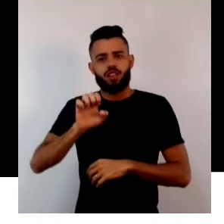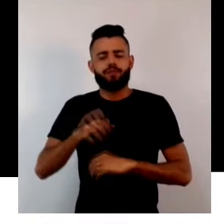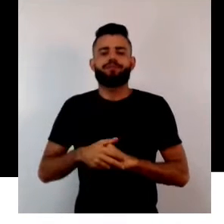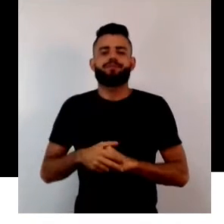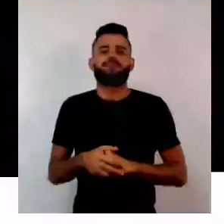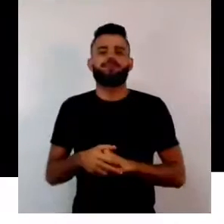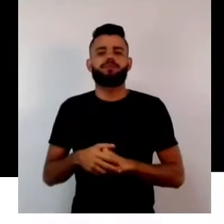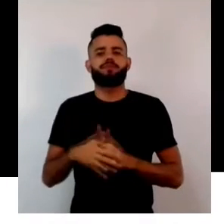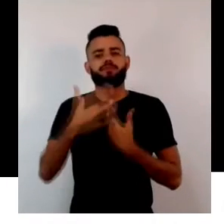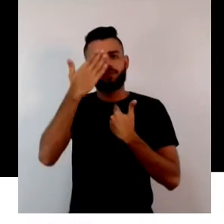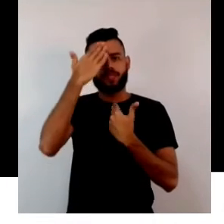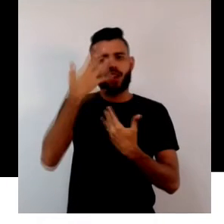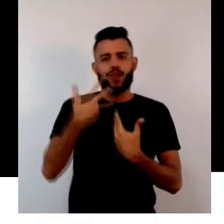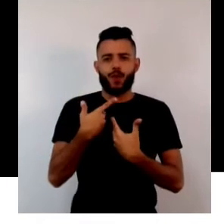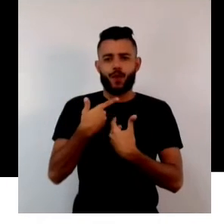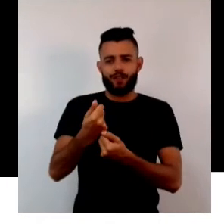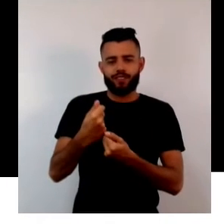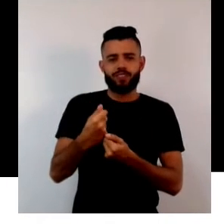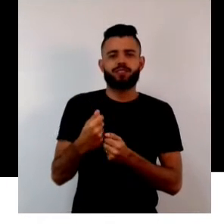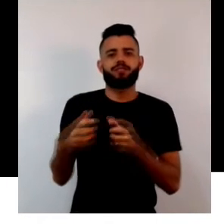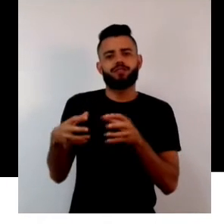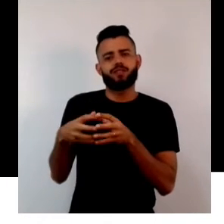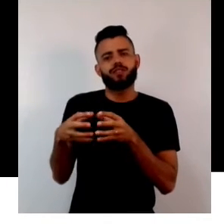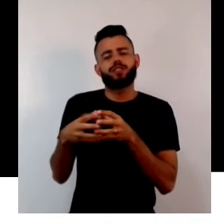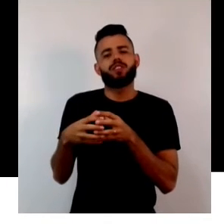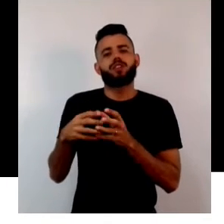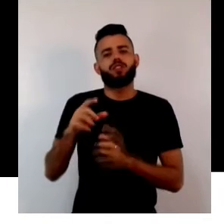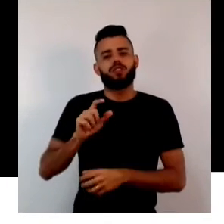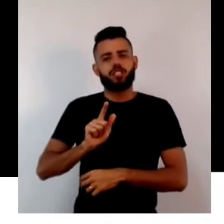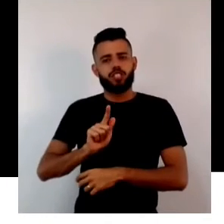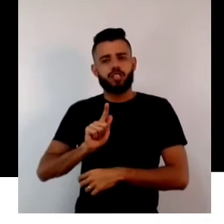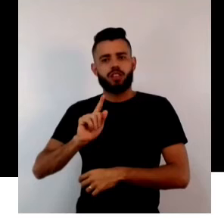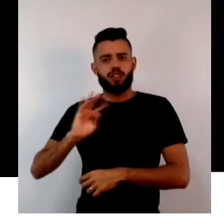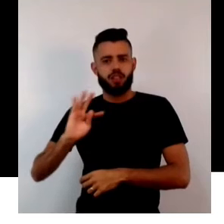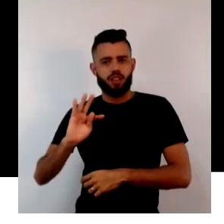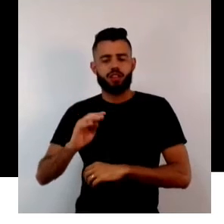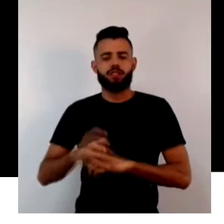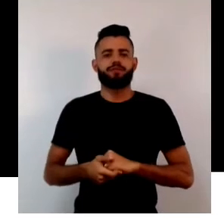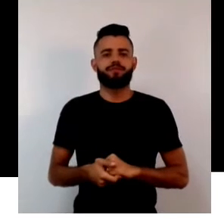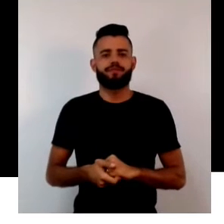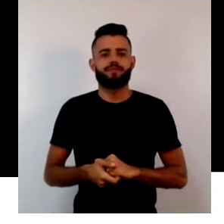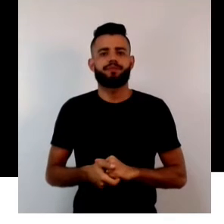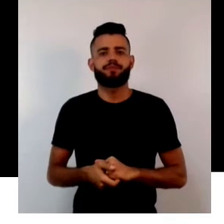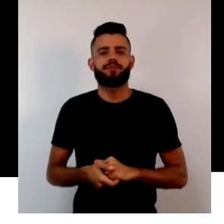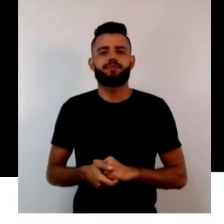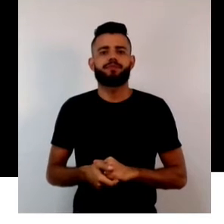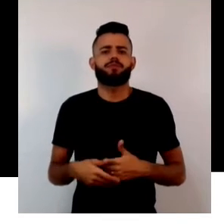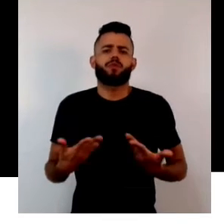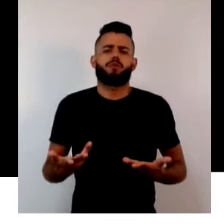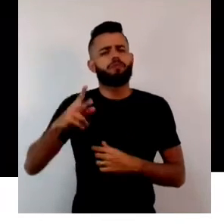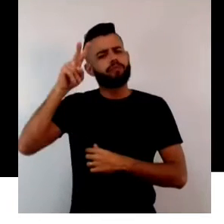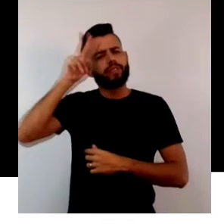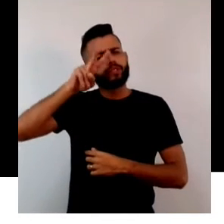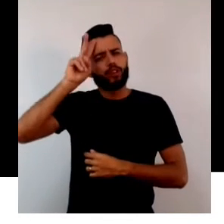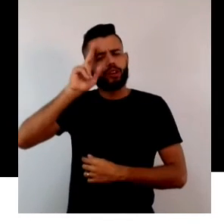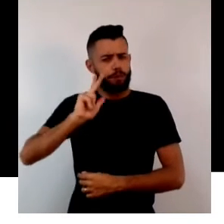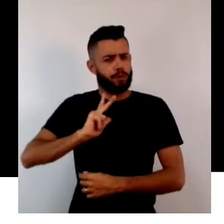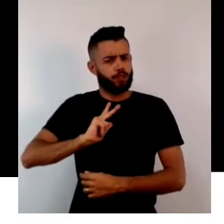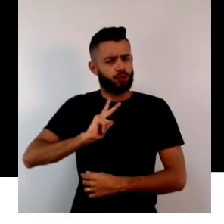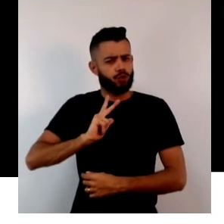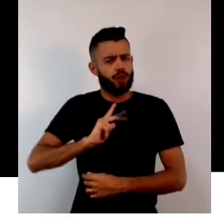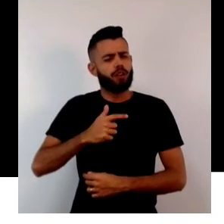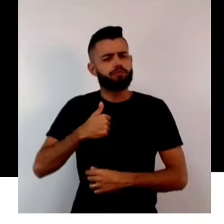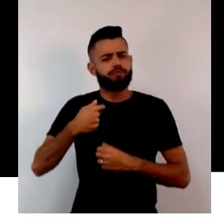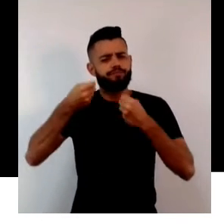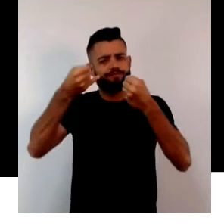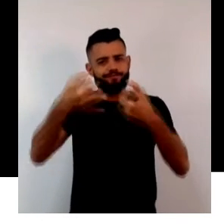do GP. Bom, vou contar uma história super pessoal sobre como